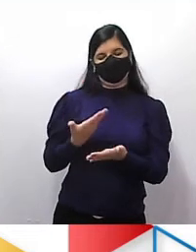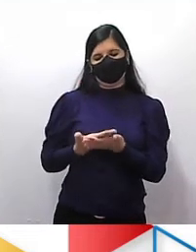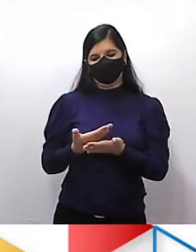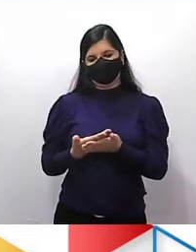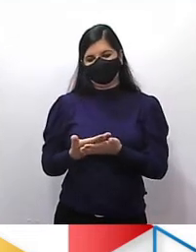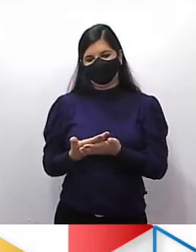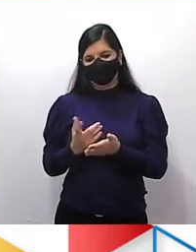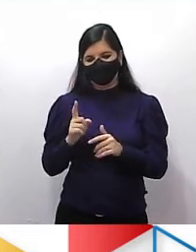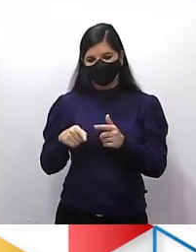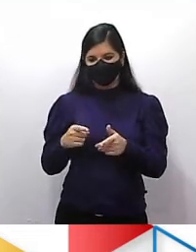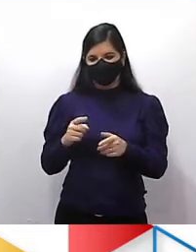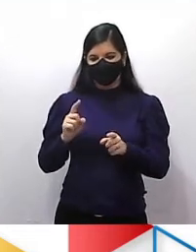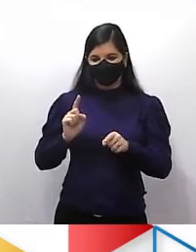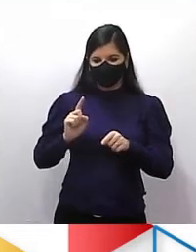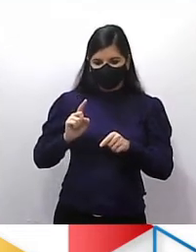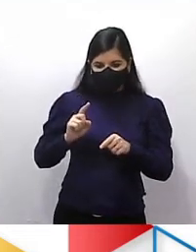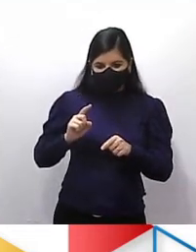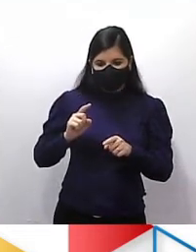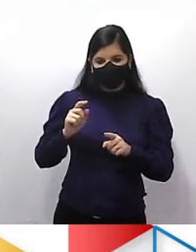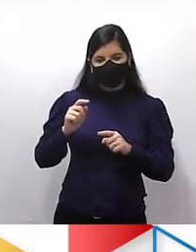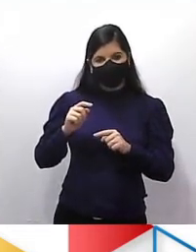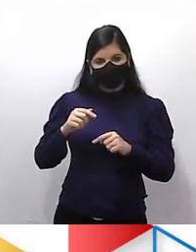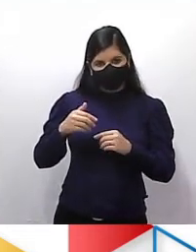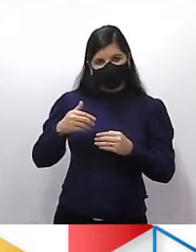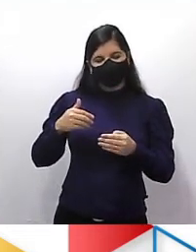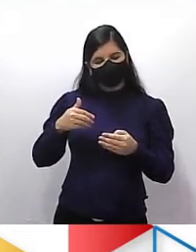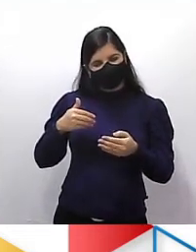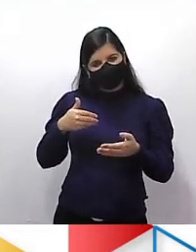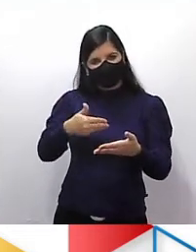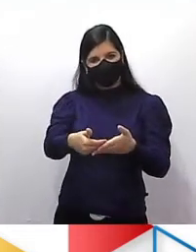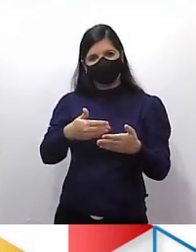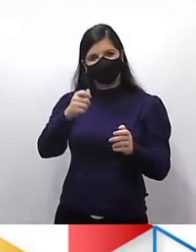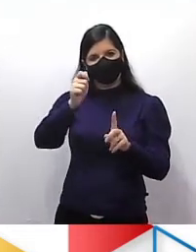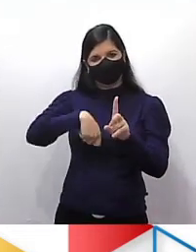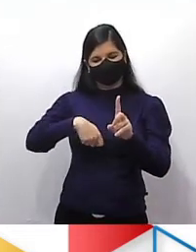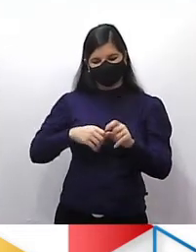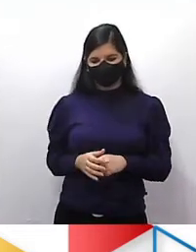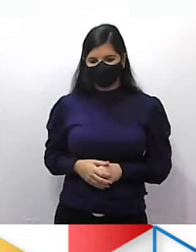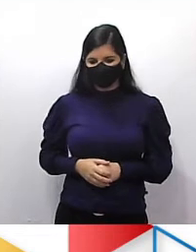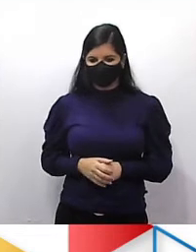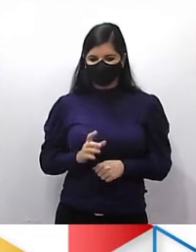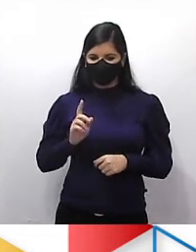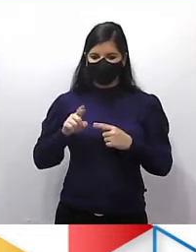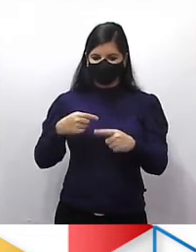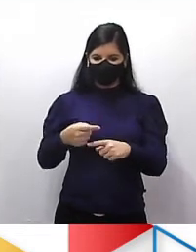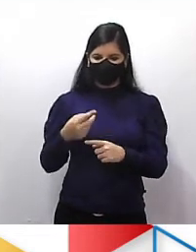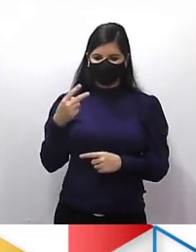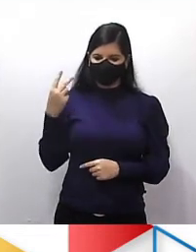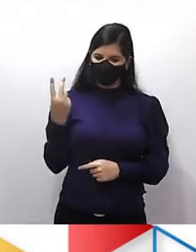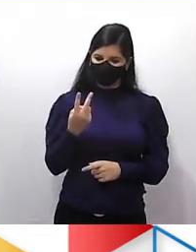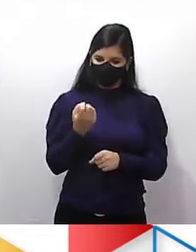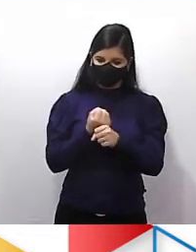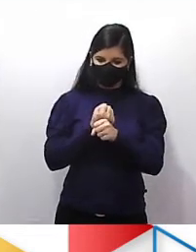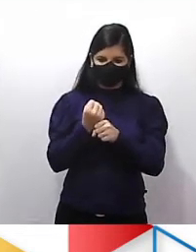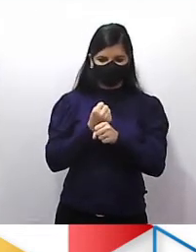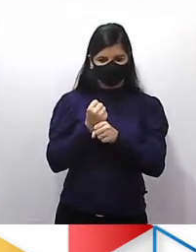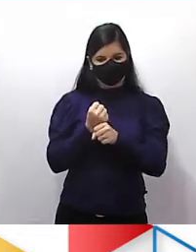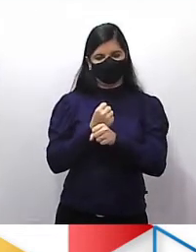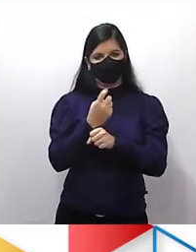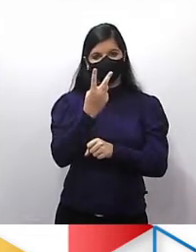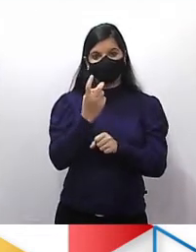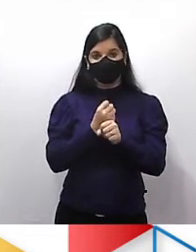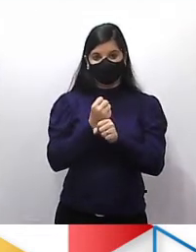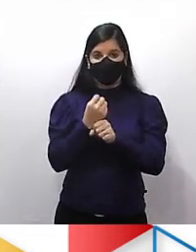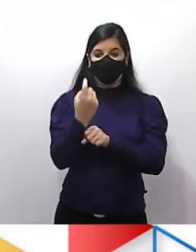Mais abaixo a gente tem next month, no próximo mês. Abaixo a gente tem 2 years ago,